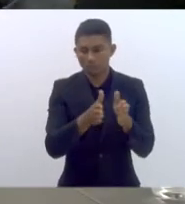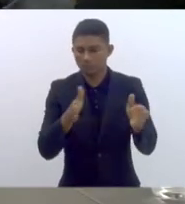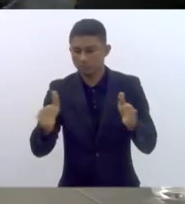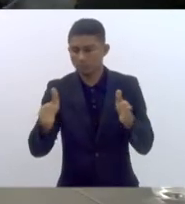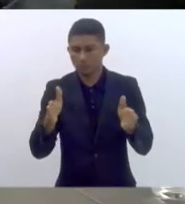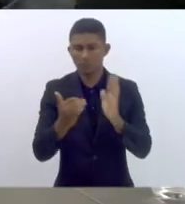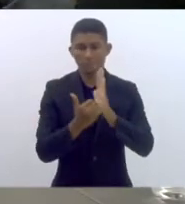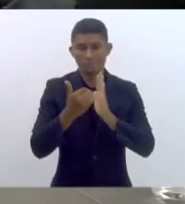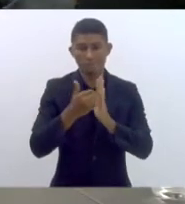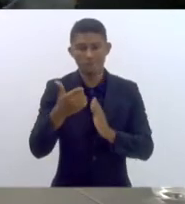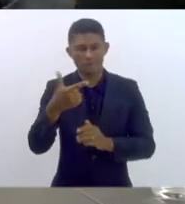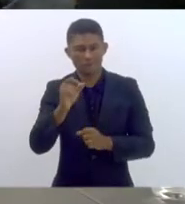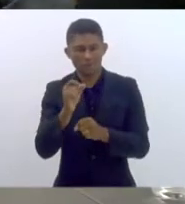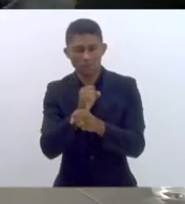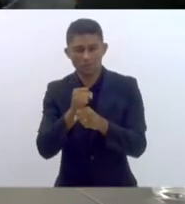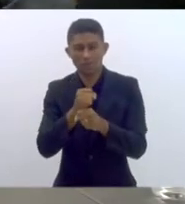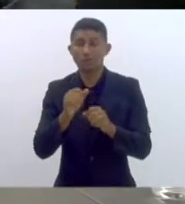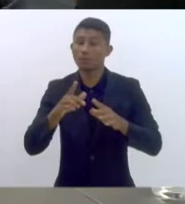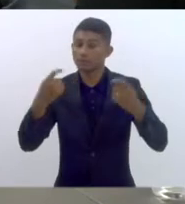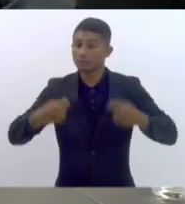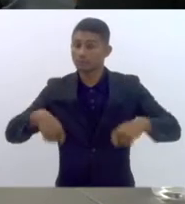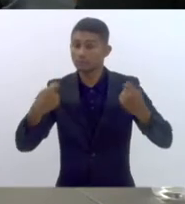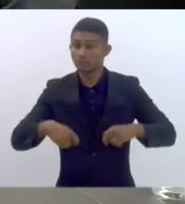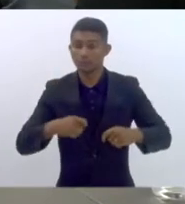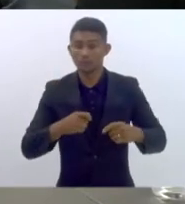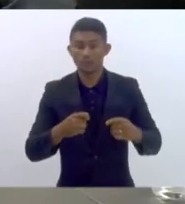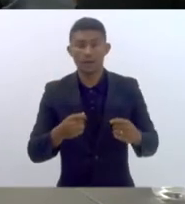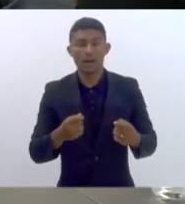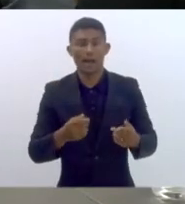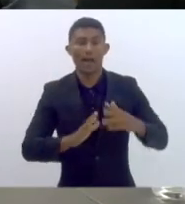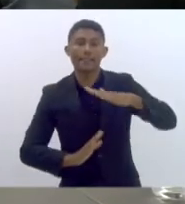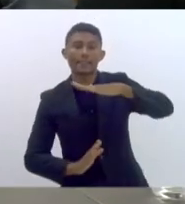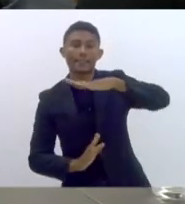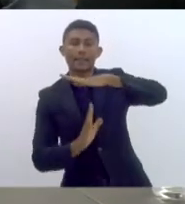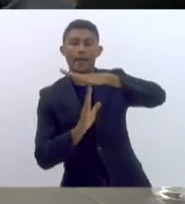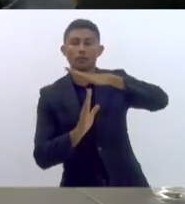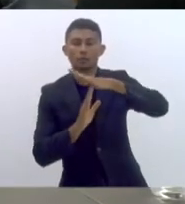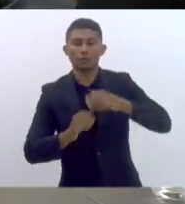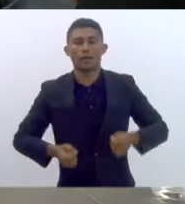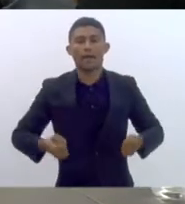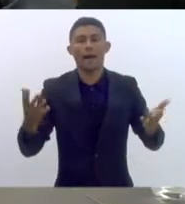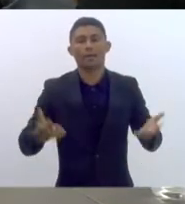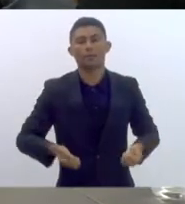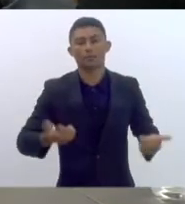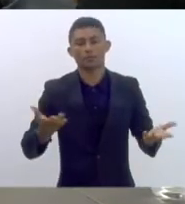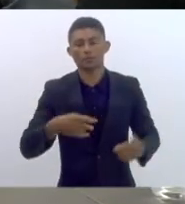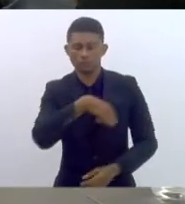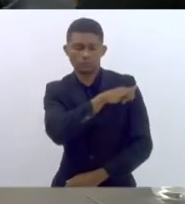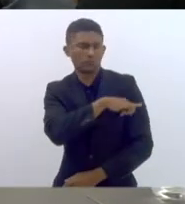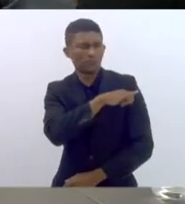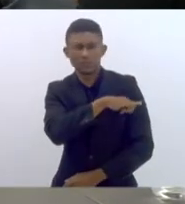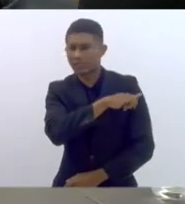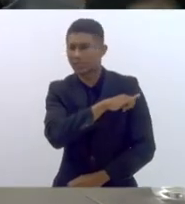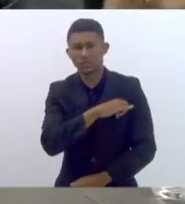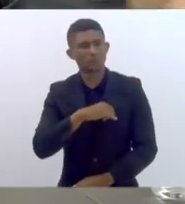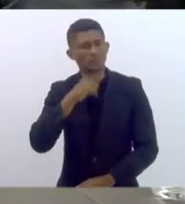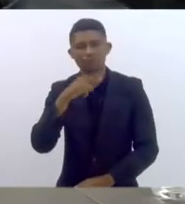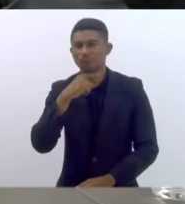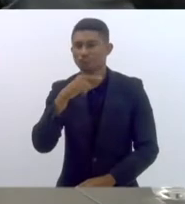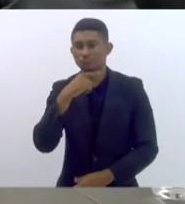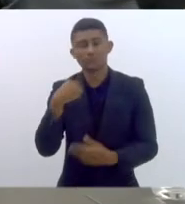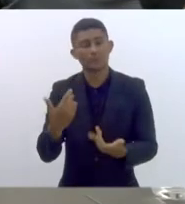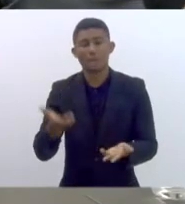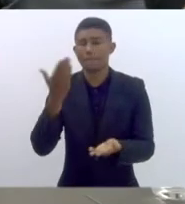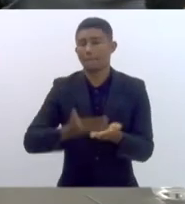contrapartida tinha que cumprir o teto de gasto. O Rio de Janeiro não cumpriu esse teto e perdeu esses 20 anos de